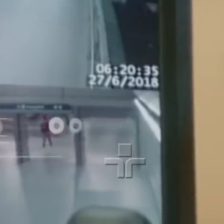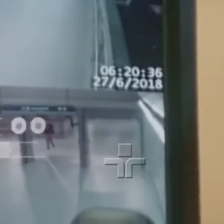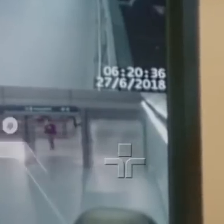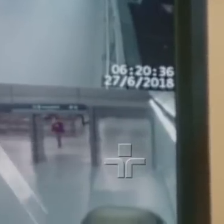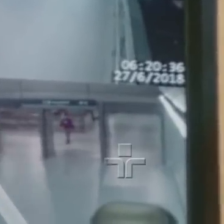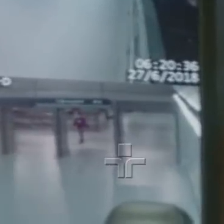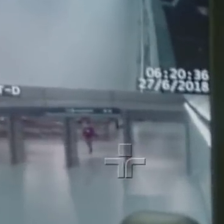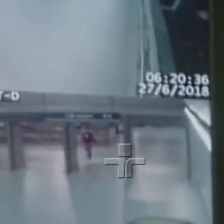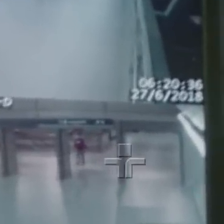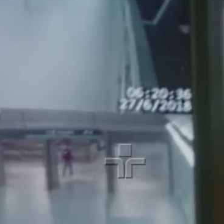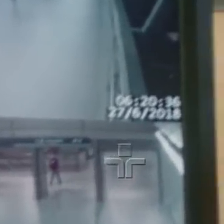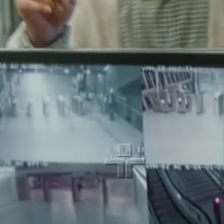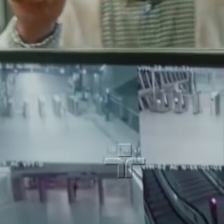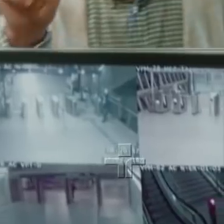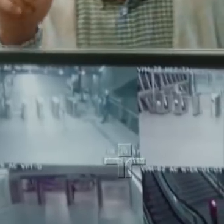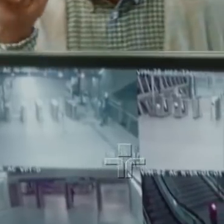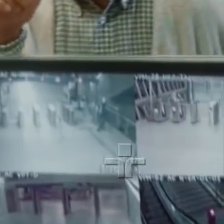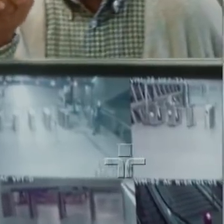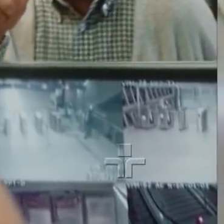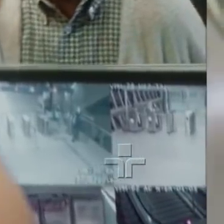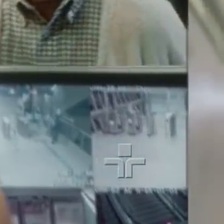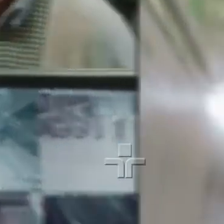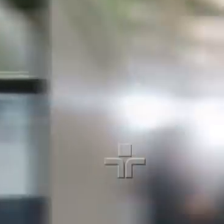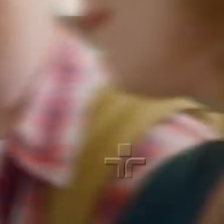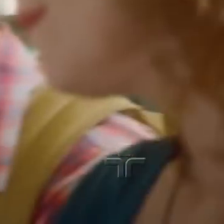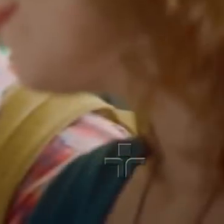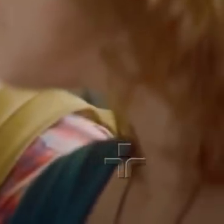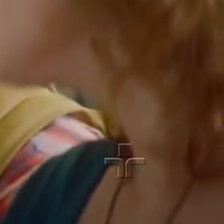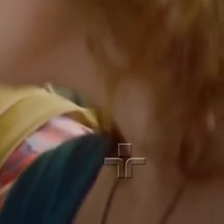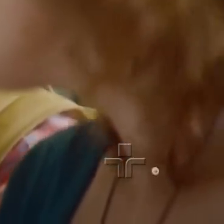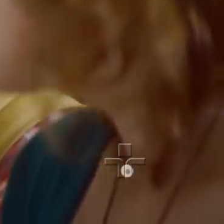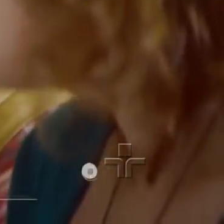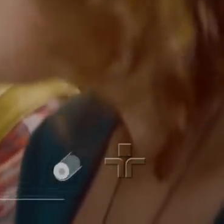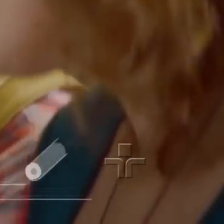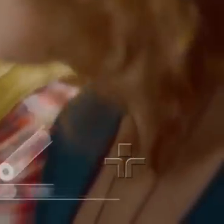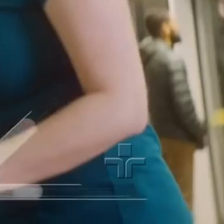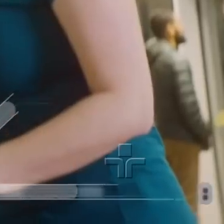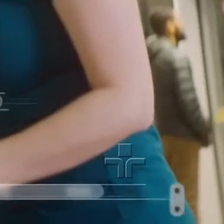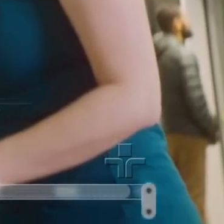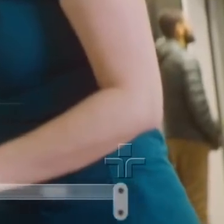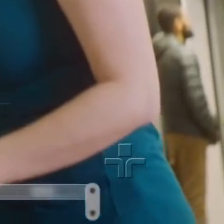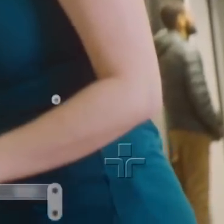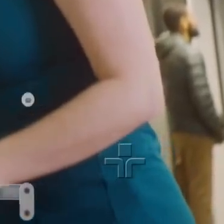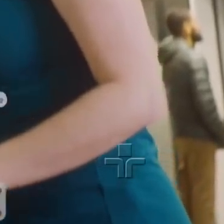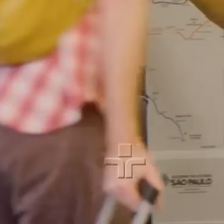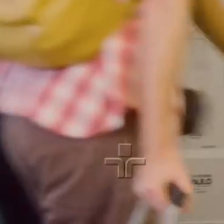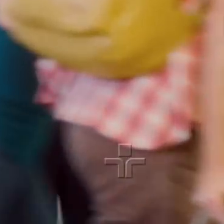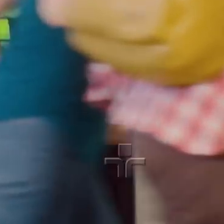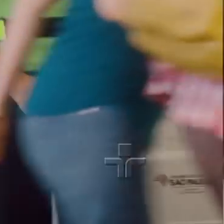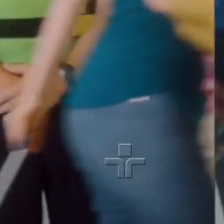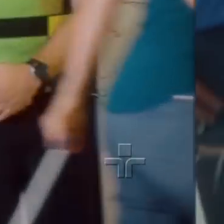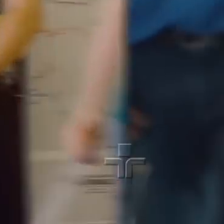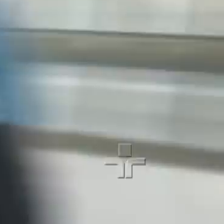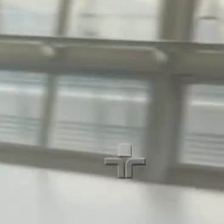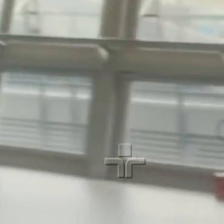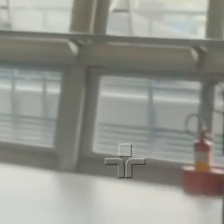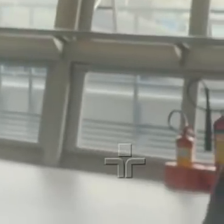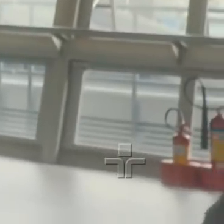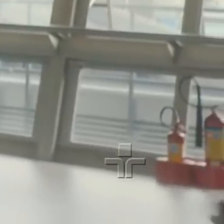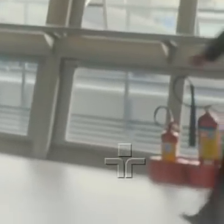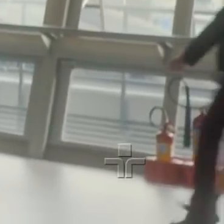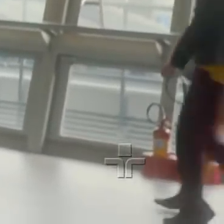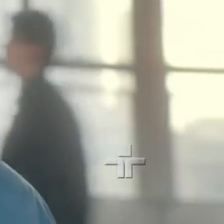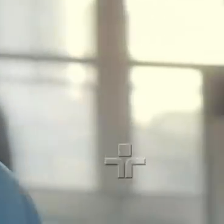escola, encontrar as pessoas, seguir em frente. Enquanto você vai e vem, estamos sempre por